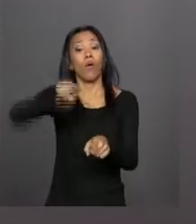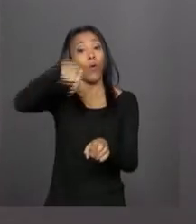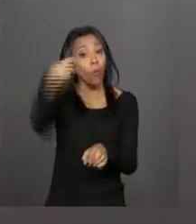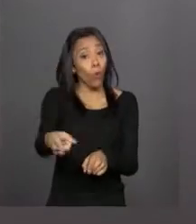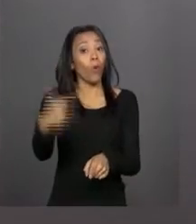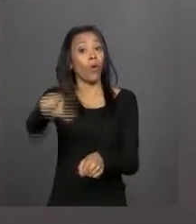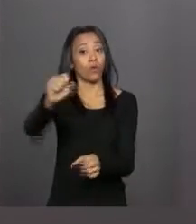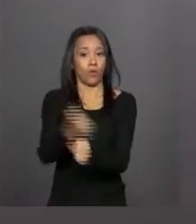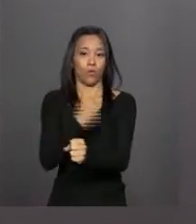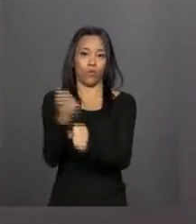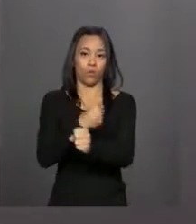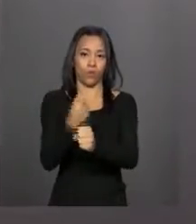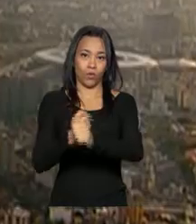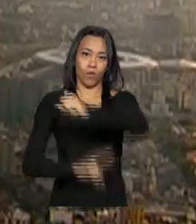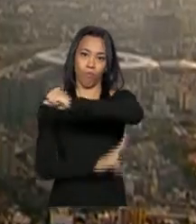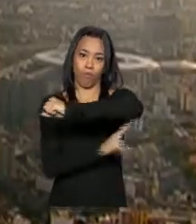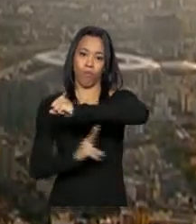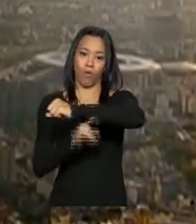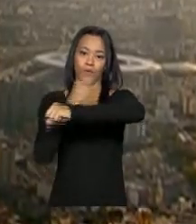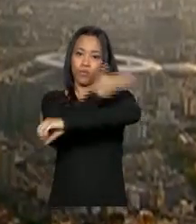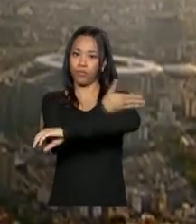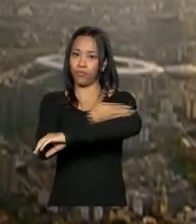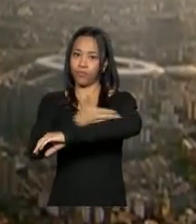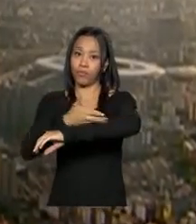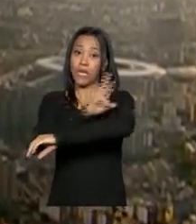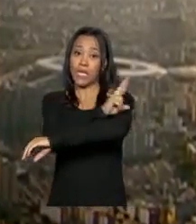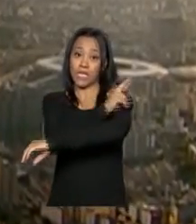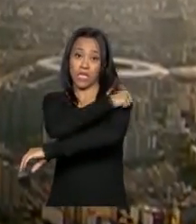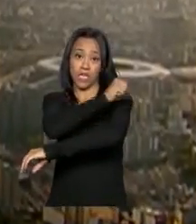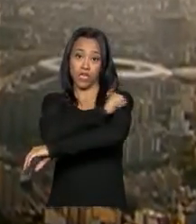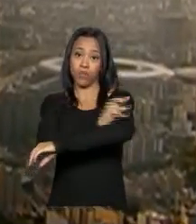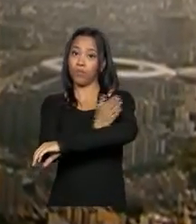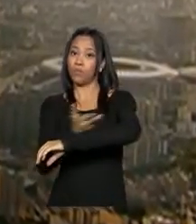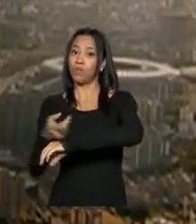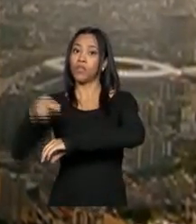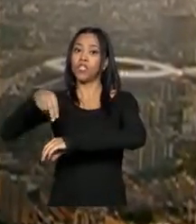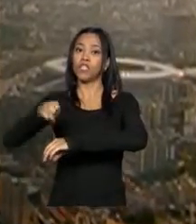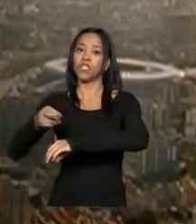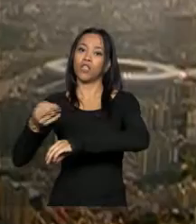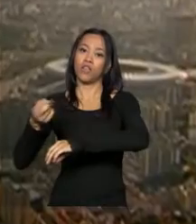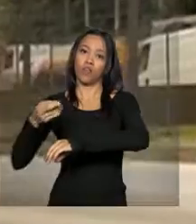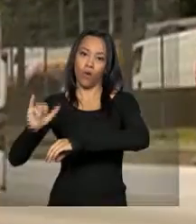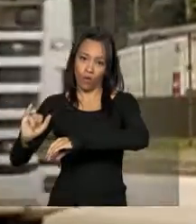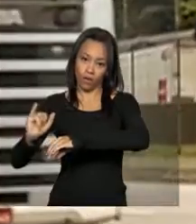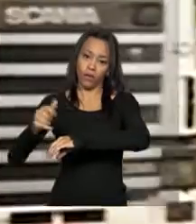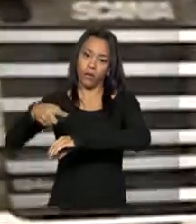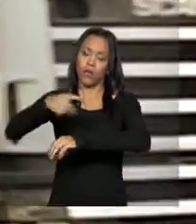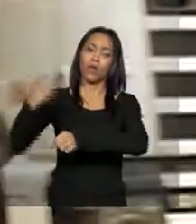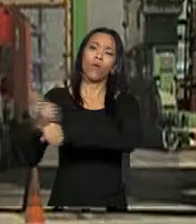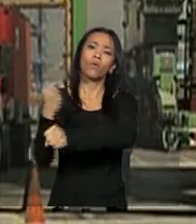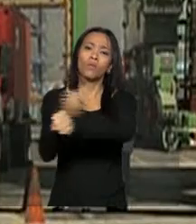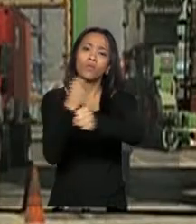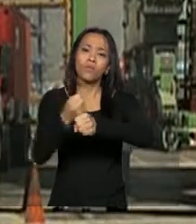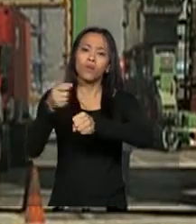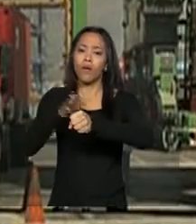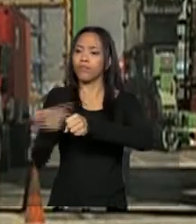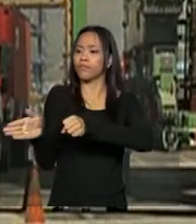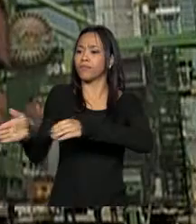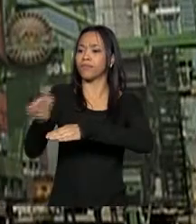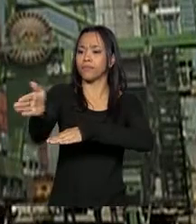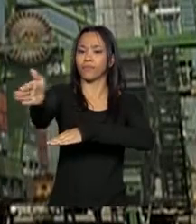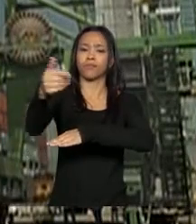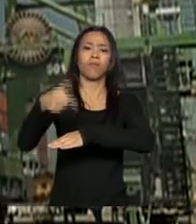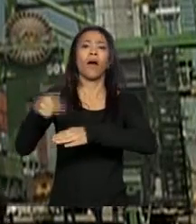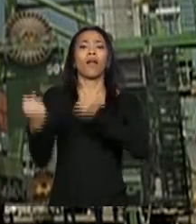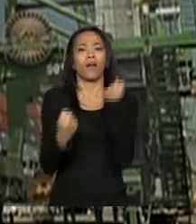nova concessão da Ponte Rio-Niterói, em que o governo ainda vai investir 340 milhões de reais em uma via de acesso exclusiva